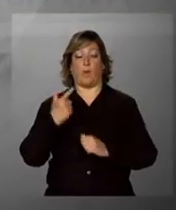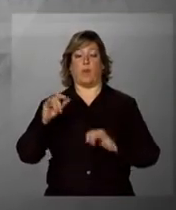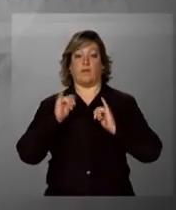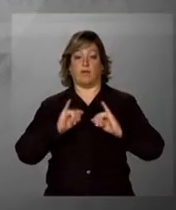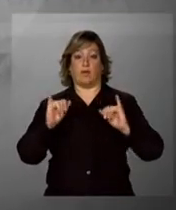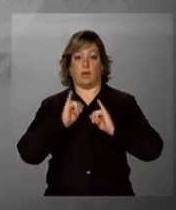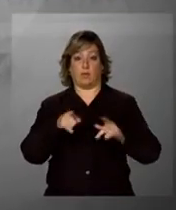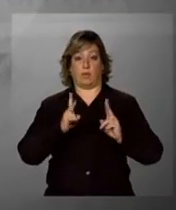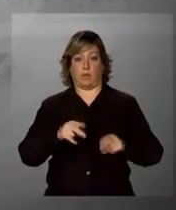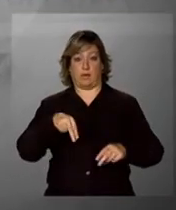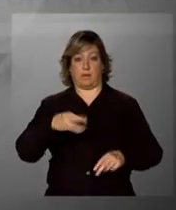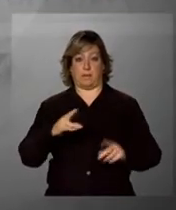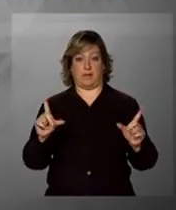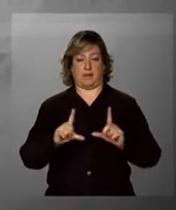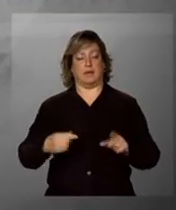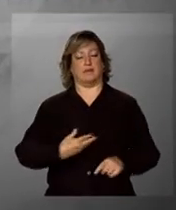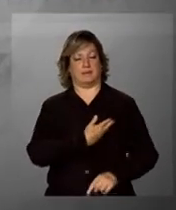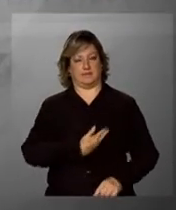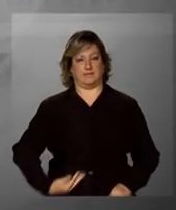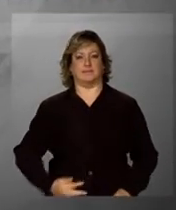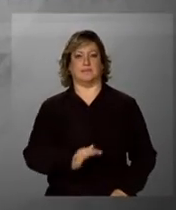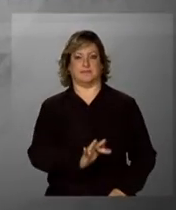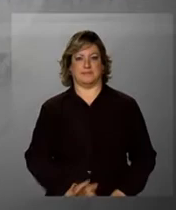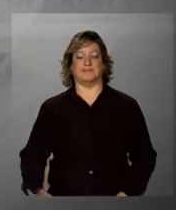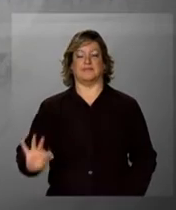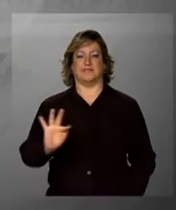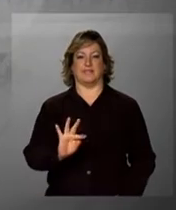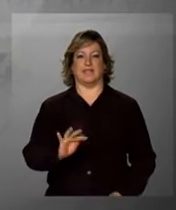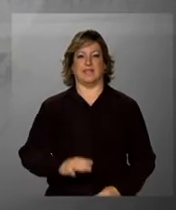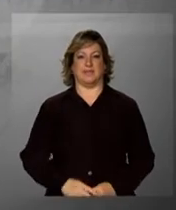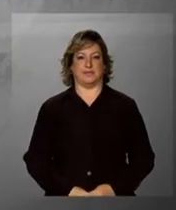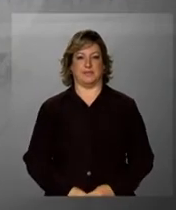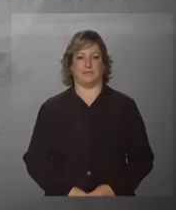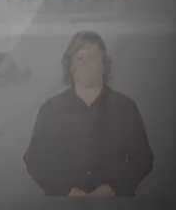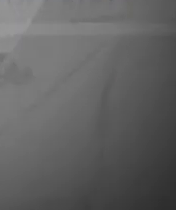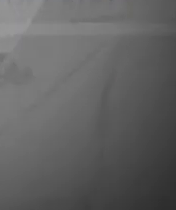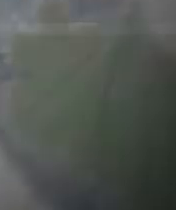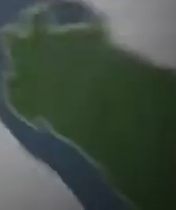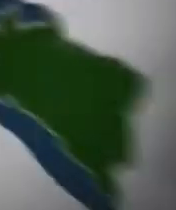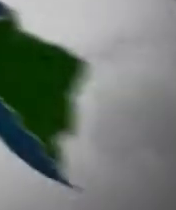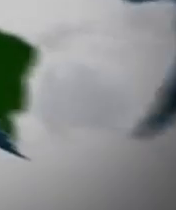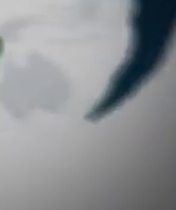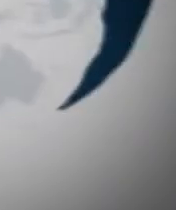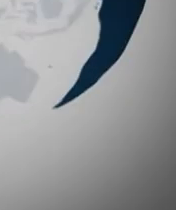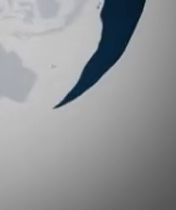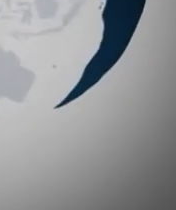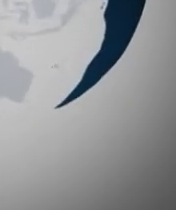outras informações. Continue na NBR, a TV do Governo Federal. Música.